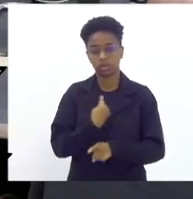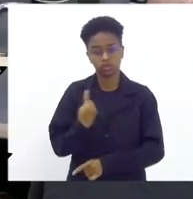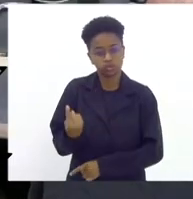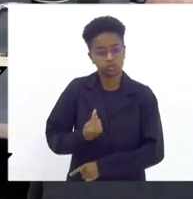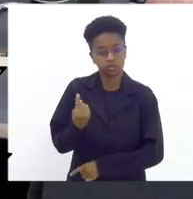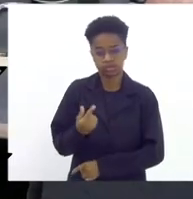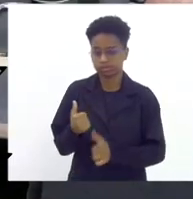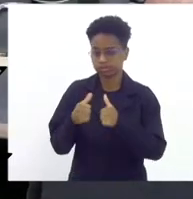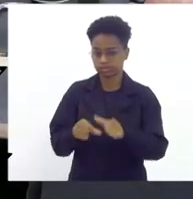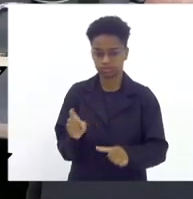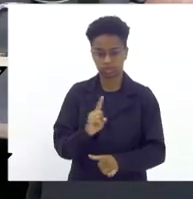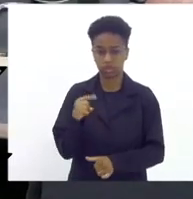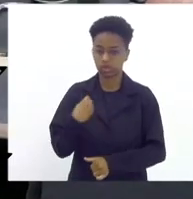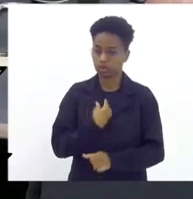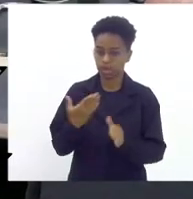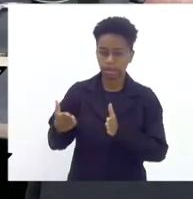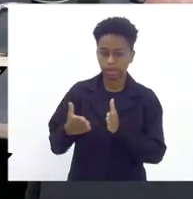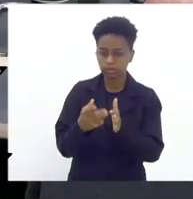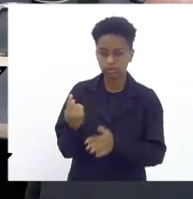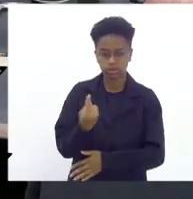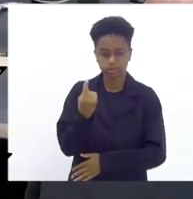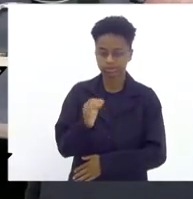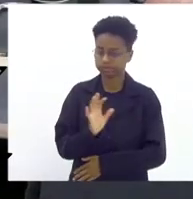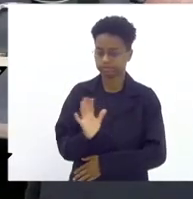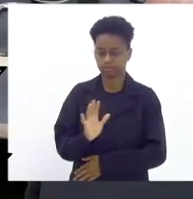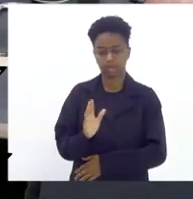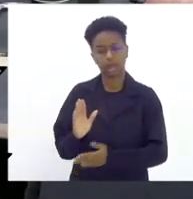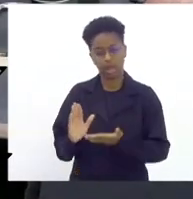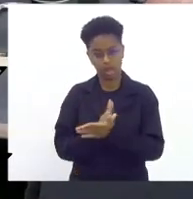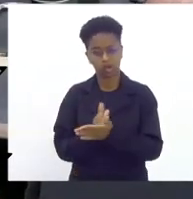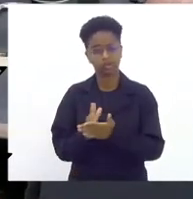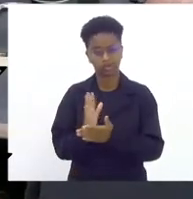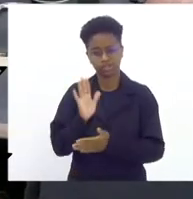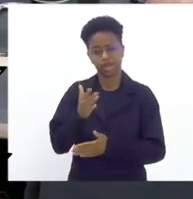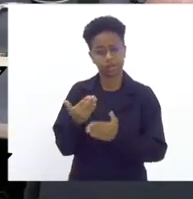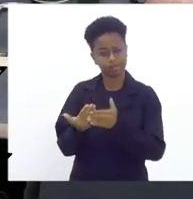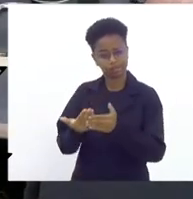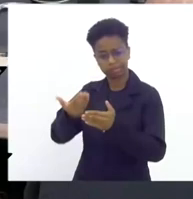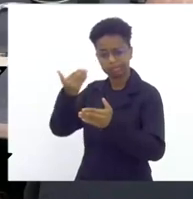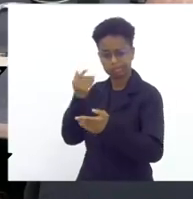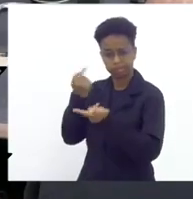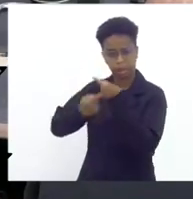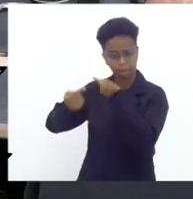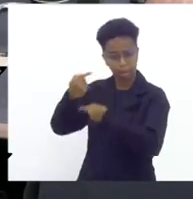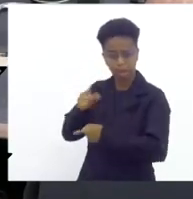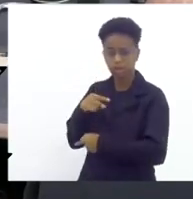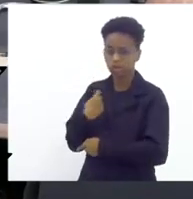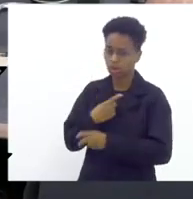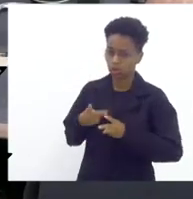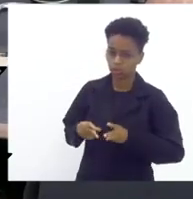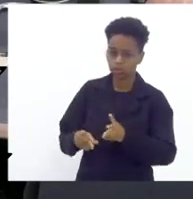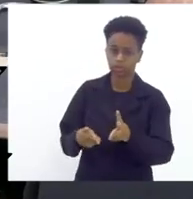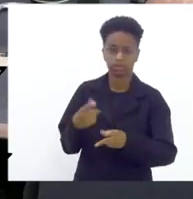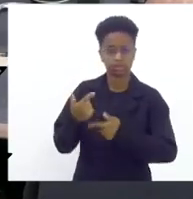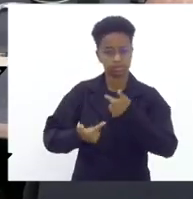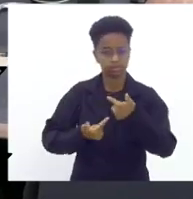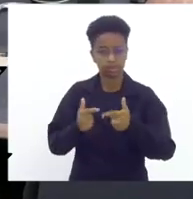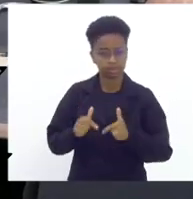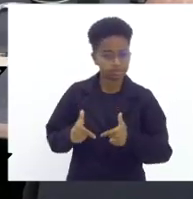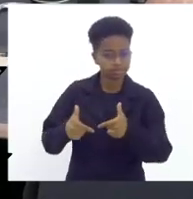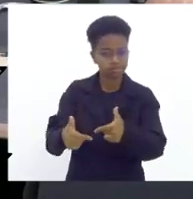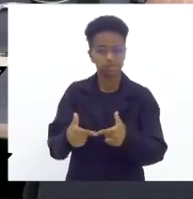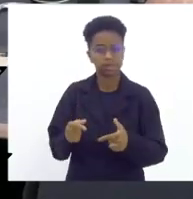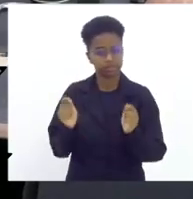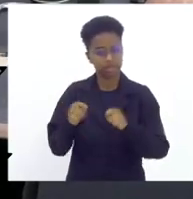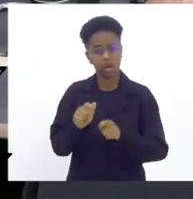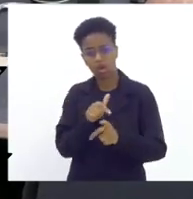só nós não caminhamos só muitos vieram Antes de nós e a gente segue caminhando para que muitos passem